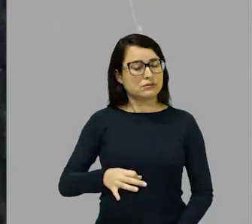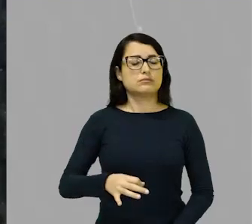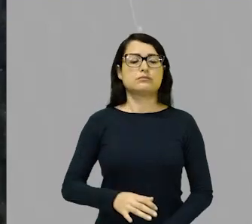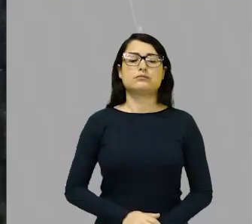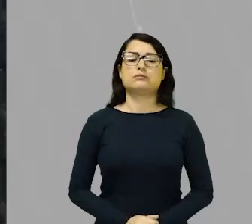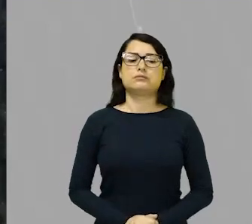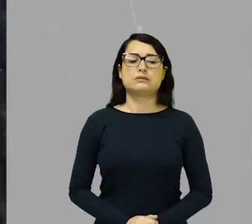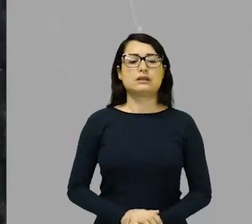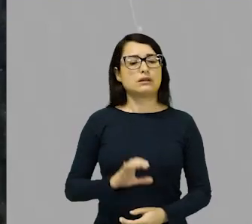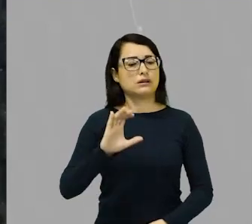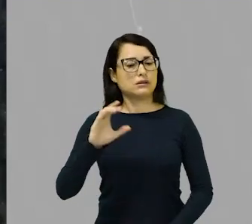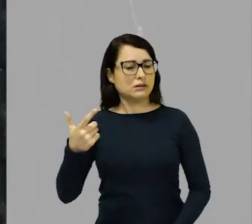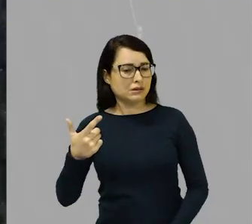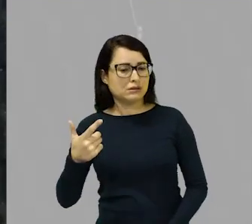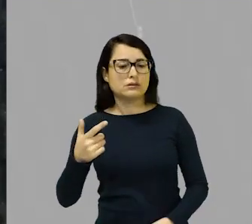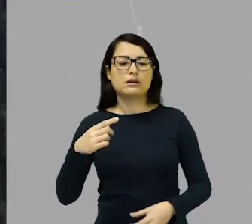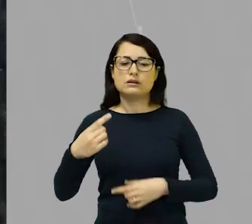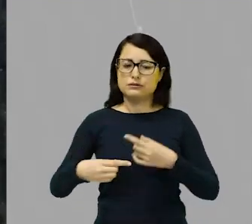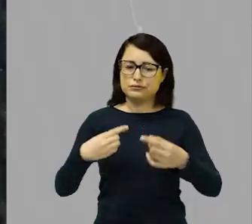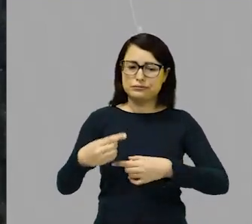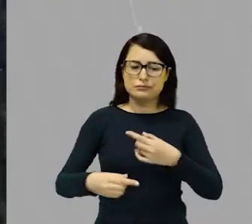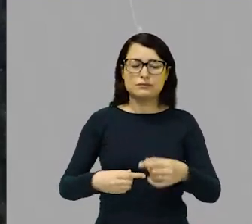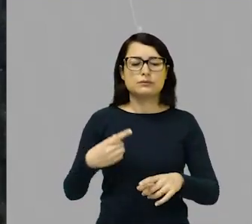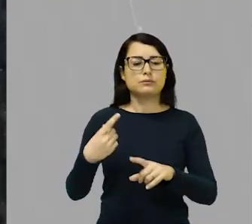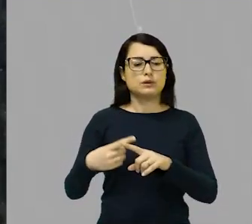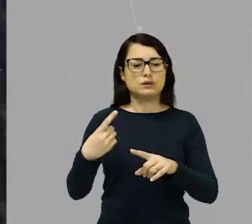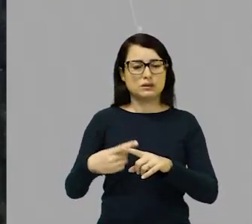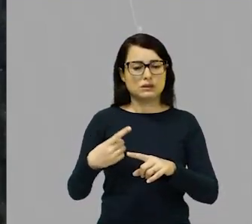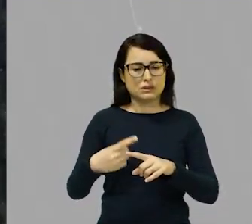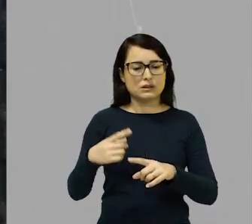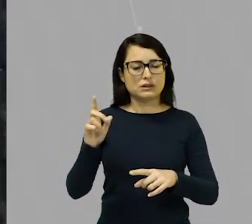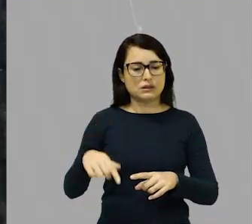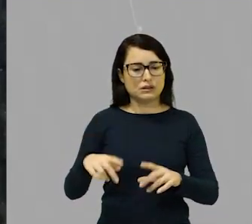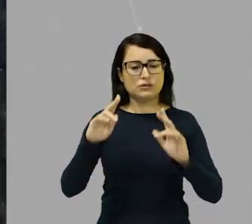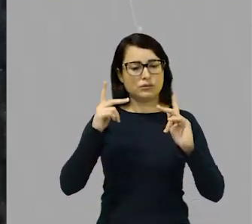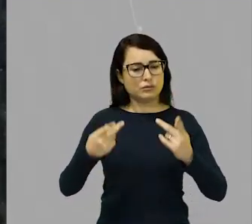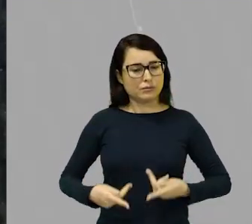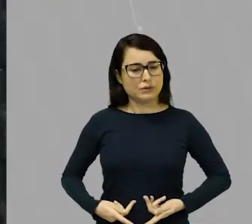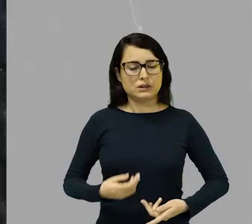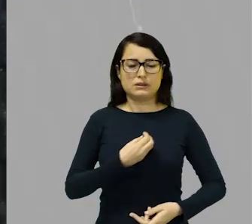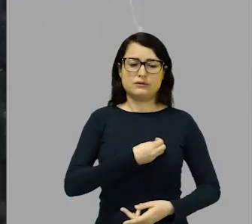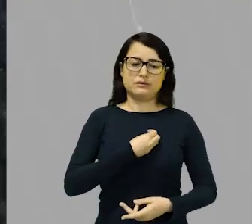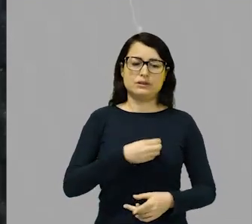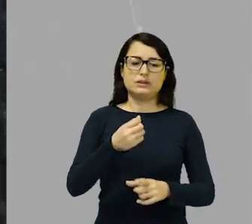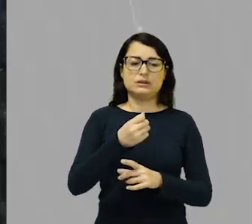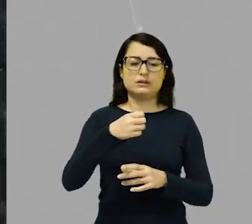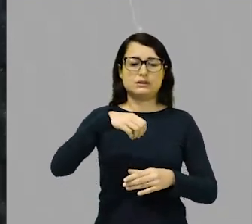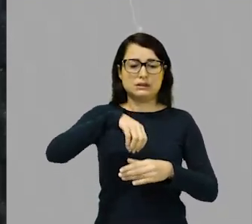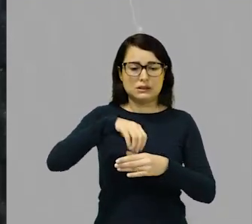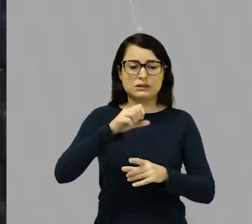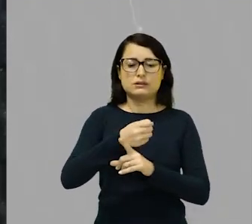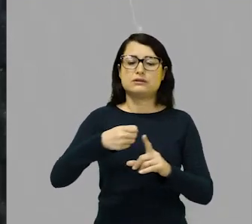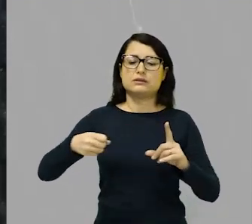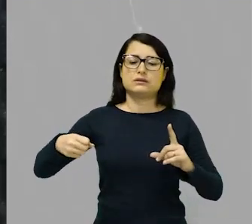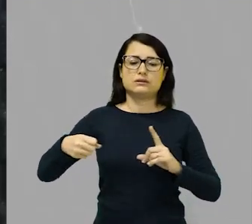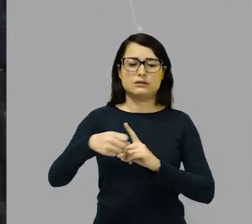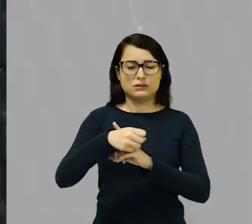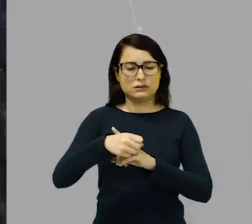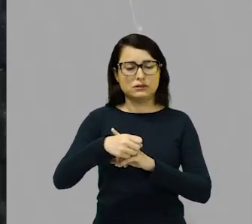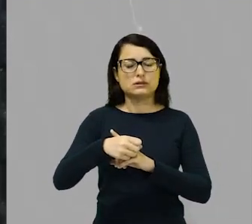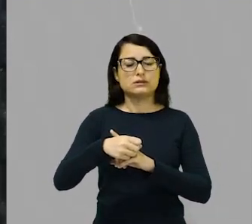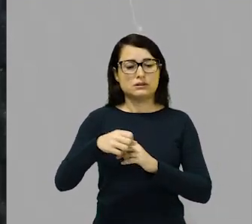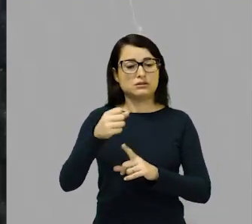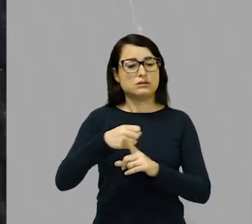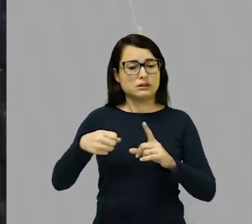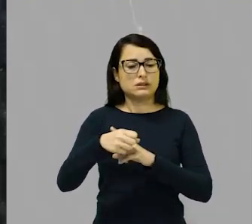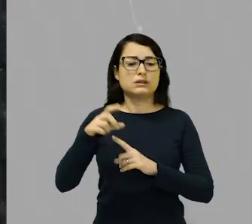É claro que ela é dinâmica, porque como ela é uma atividade humana, da vida em sociedade, e a sociedade é dinâmica,